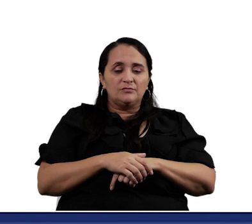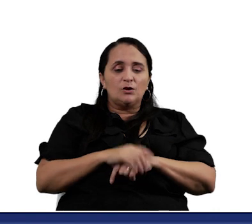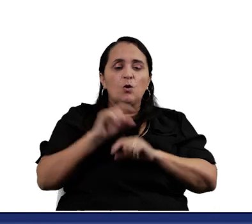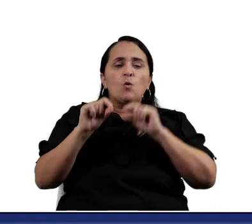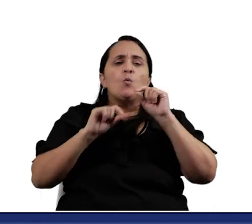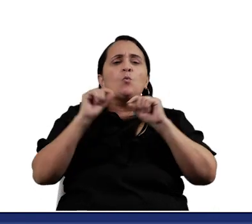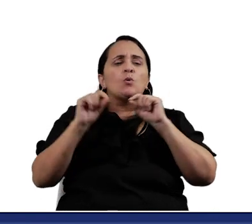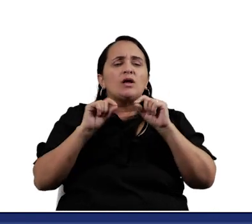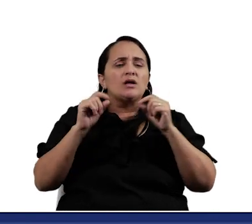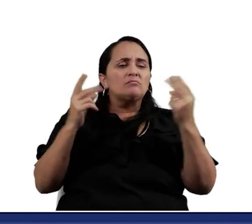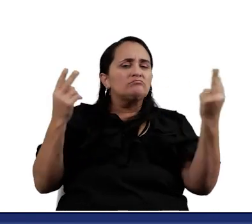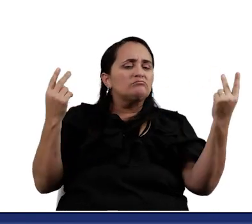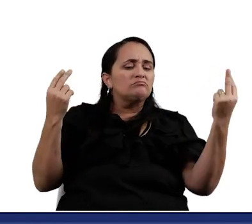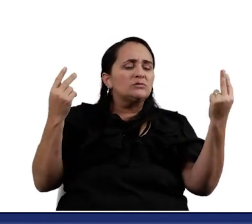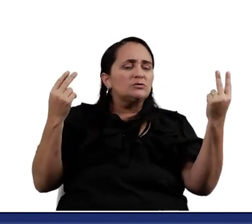duas histórias têm em comum?